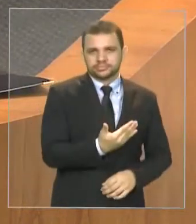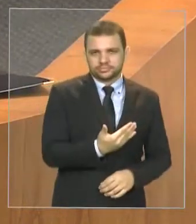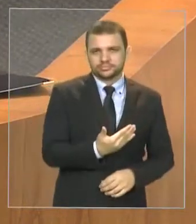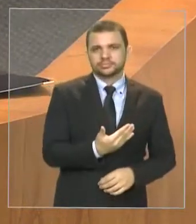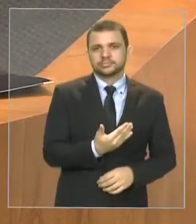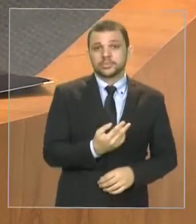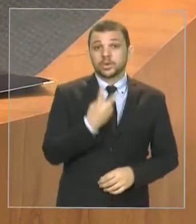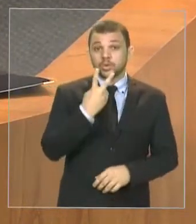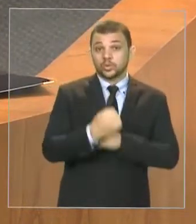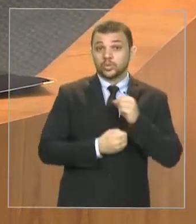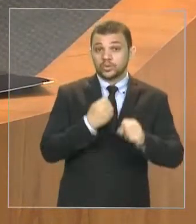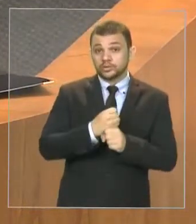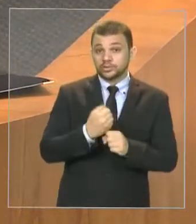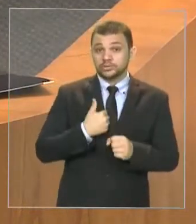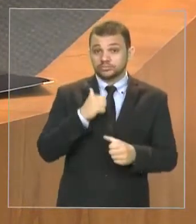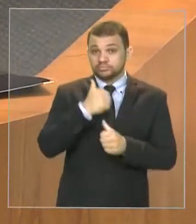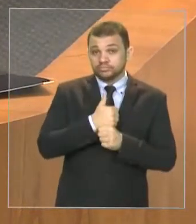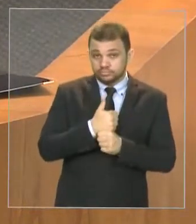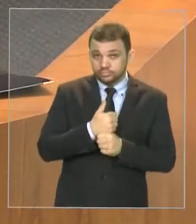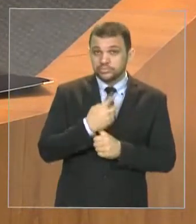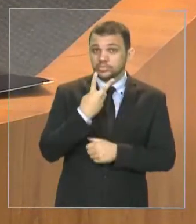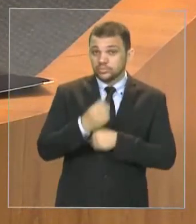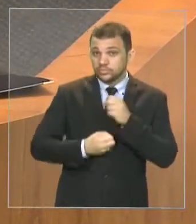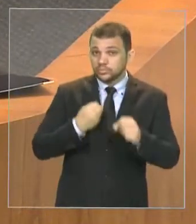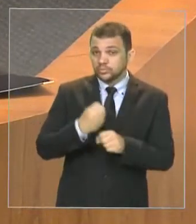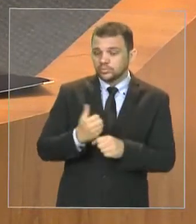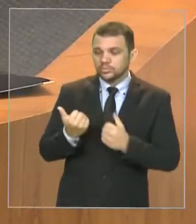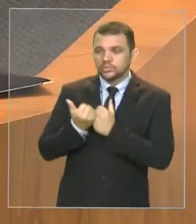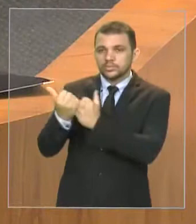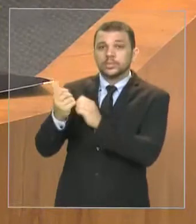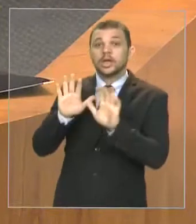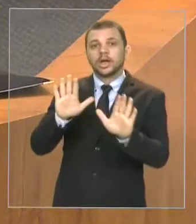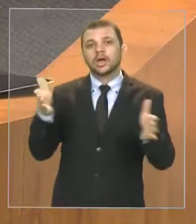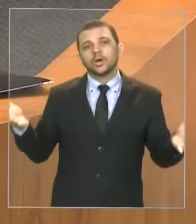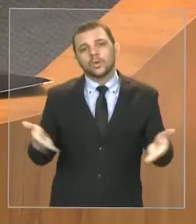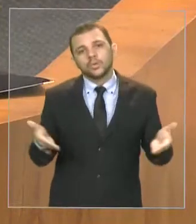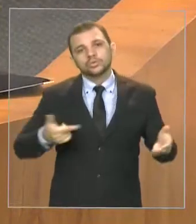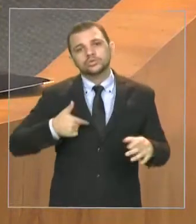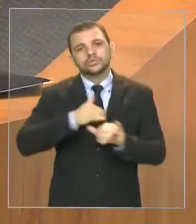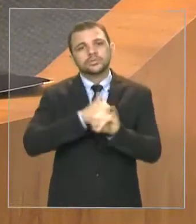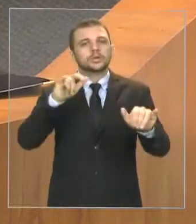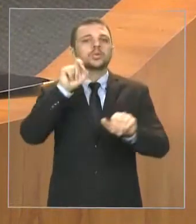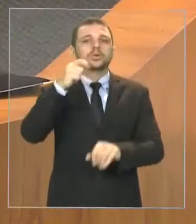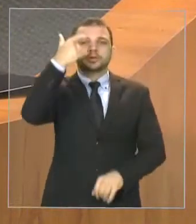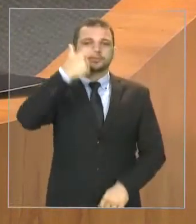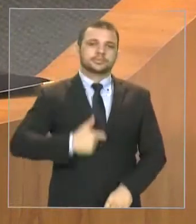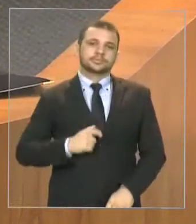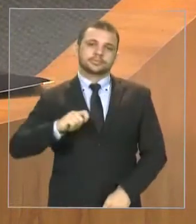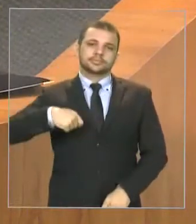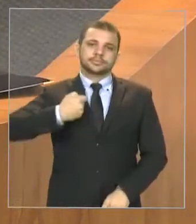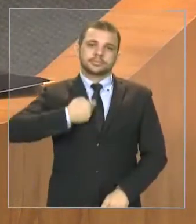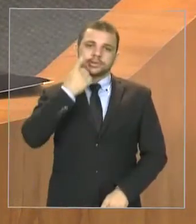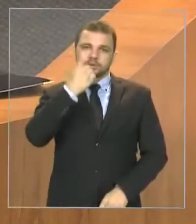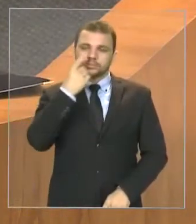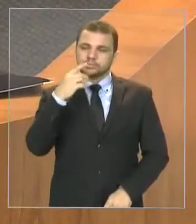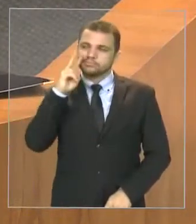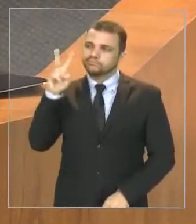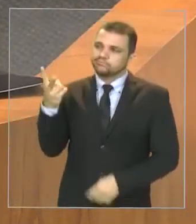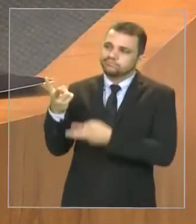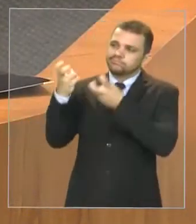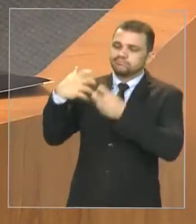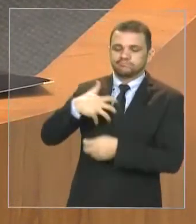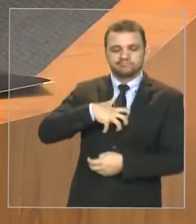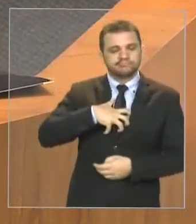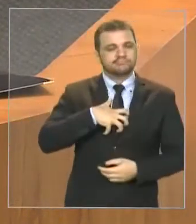Então hoje quem fala é um deputado que mostra as decepções com a atual gestão, com o atual governo.